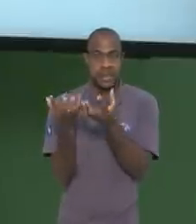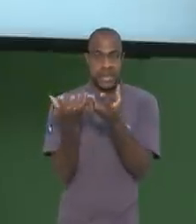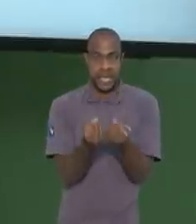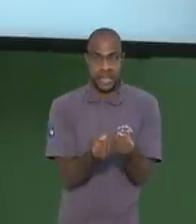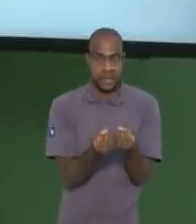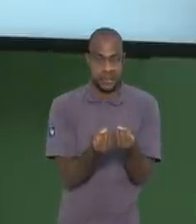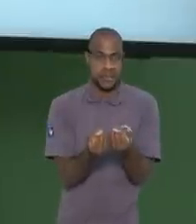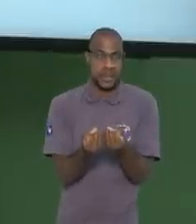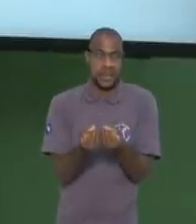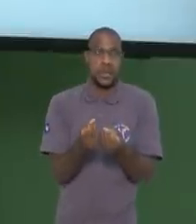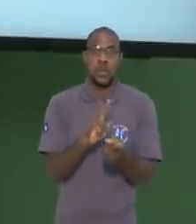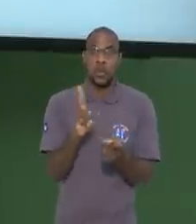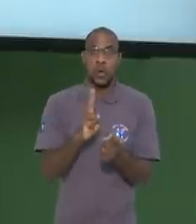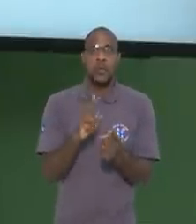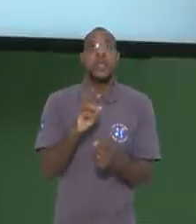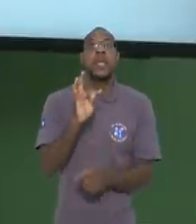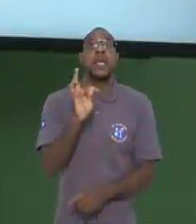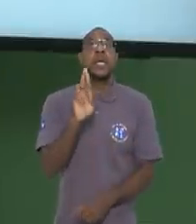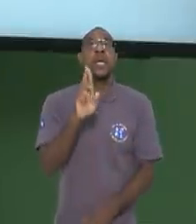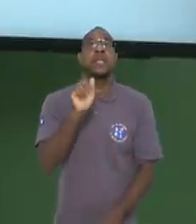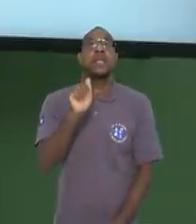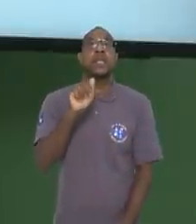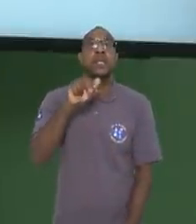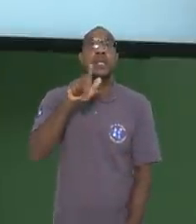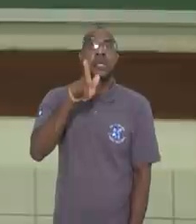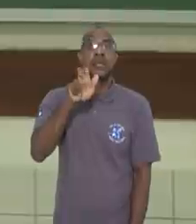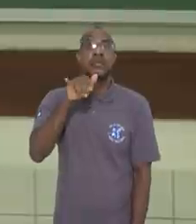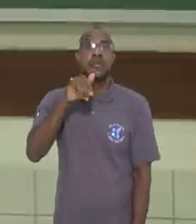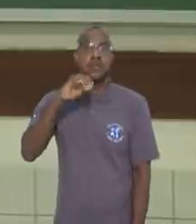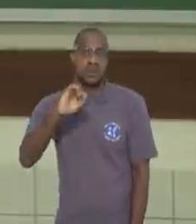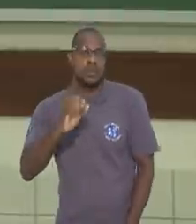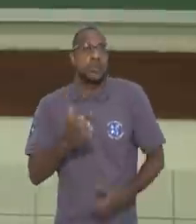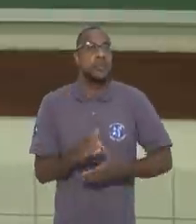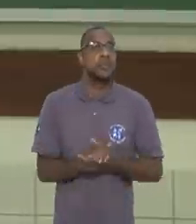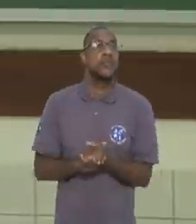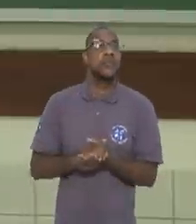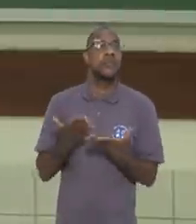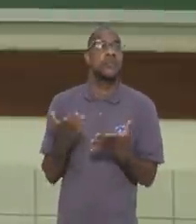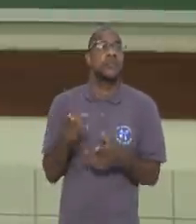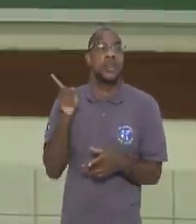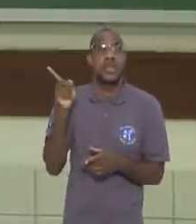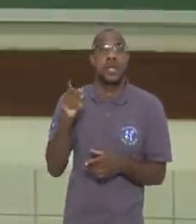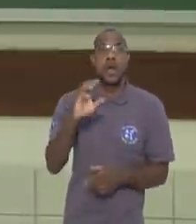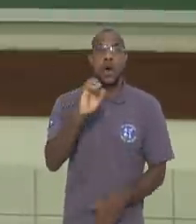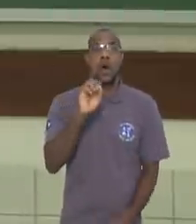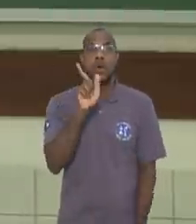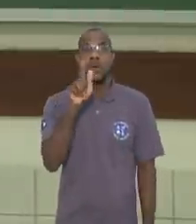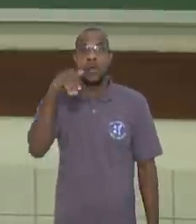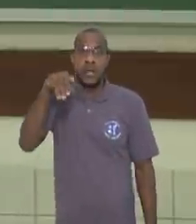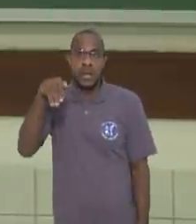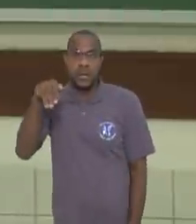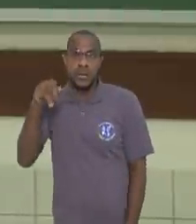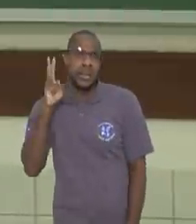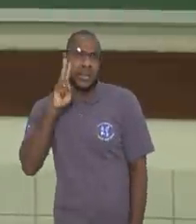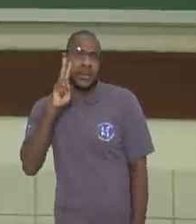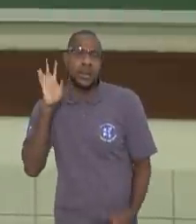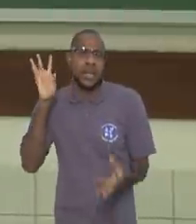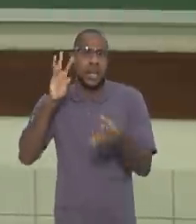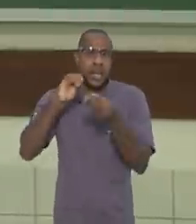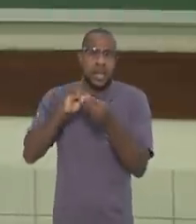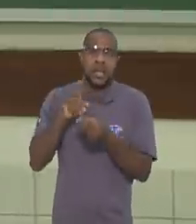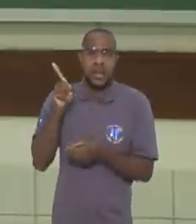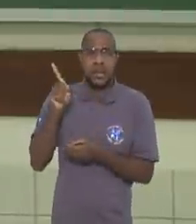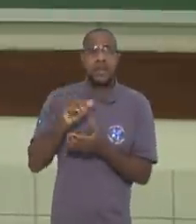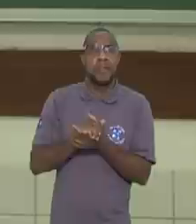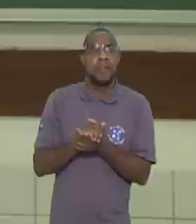tá? Então, organismos transgênicos. Gente, só lembrando aqui, porque essa sigla aqui, o OGM, dos organismos geneticamente